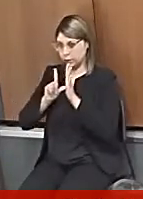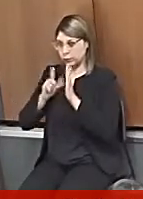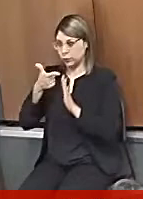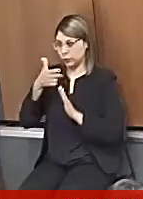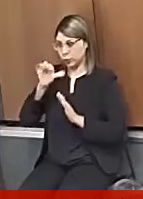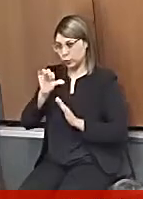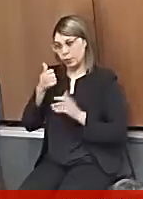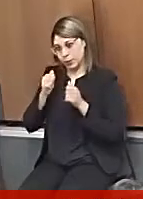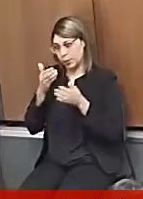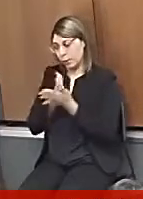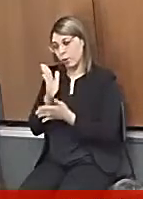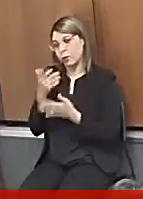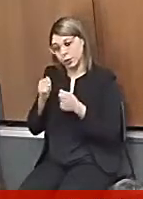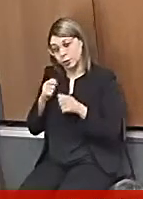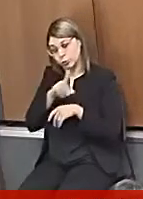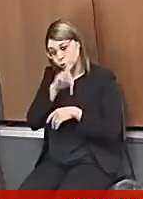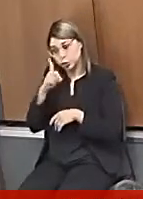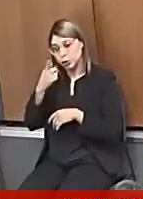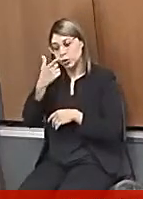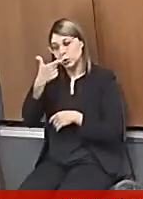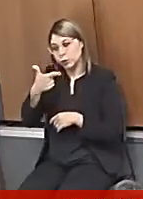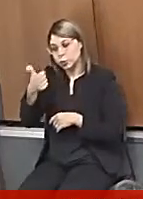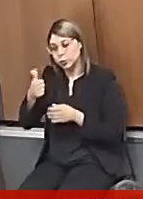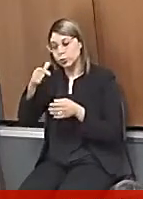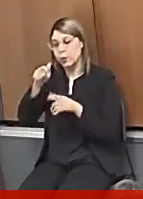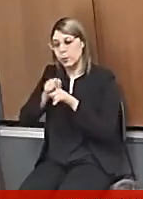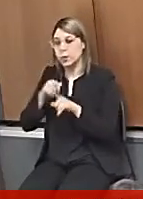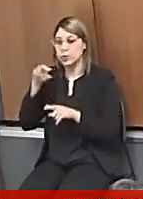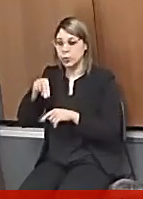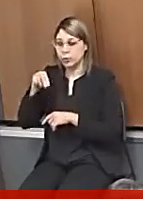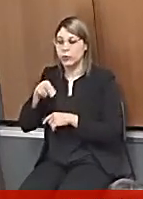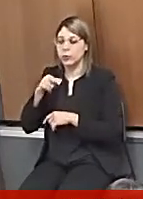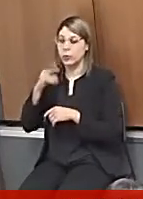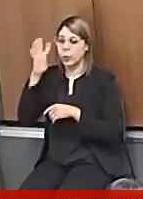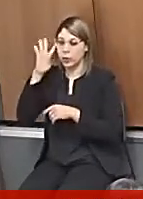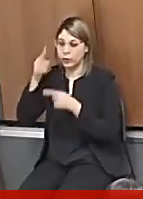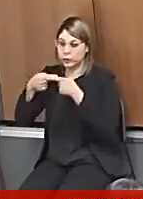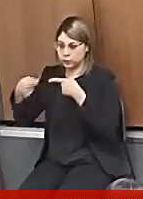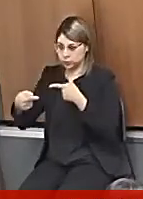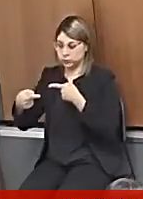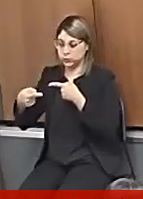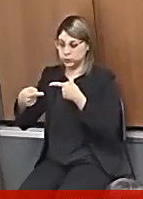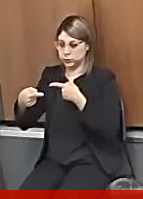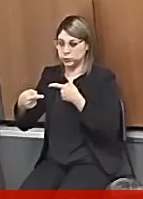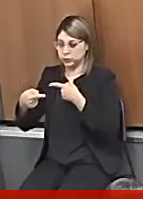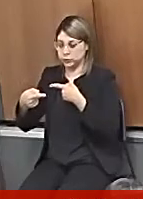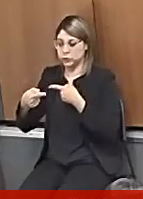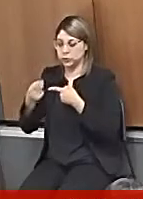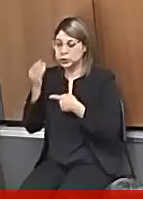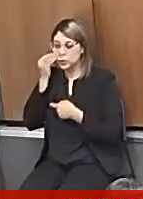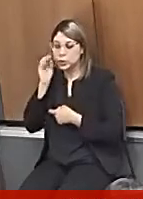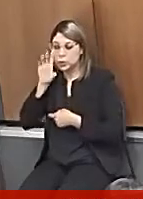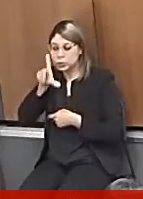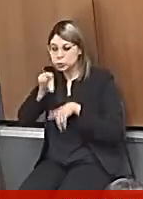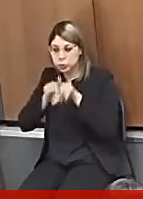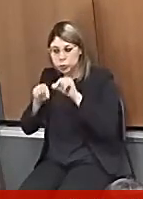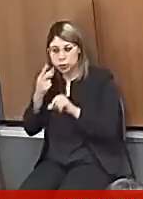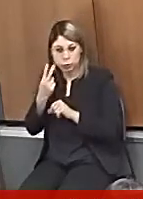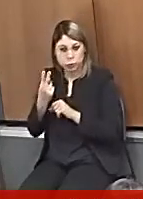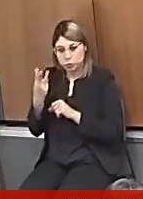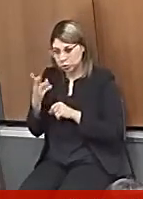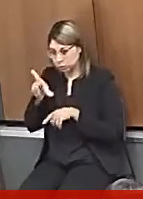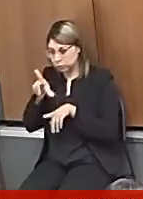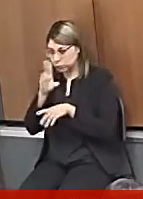perto está aprovado então dia 21 de novembro quarta-feira da semana que vem nós vamos escolher duas ou três representantes